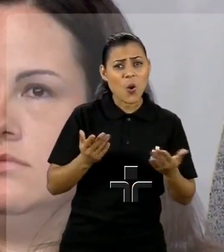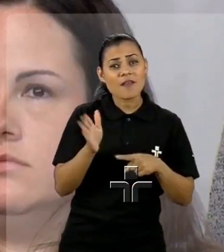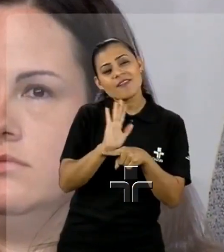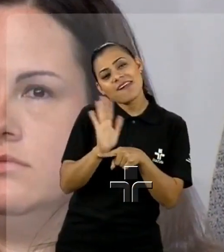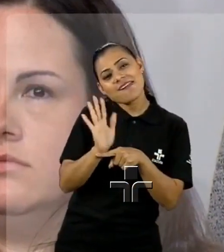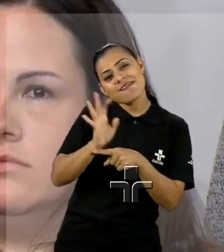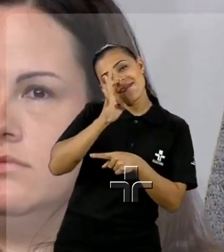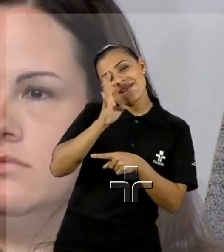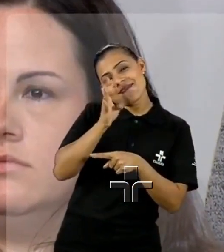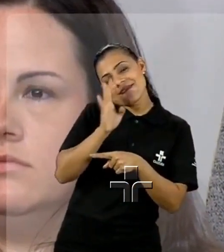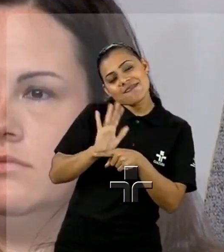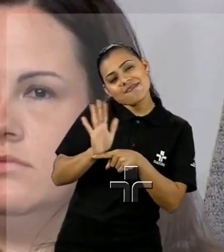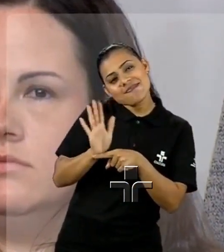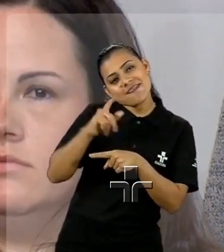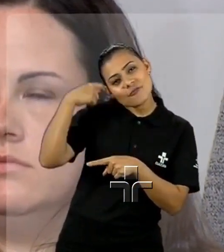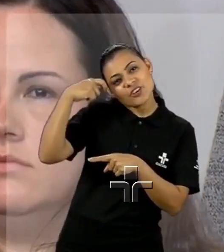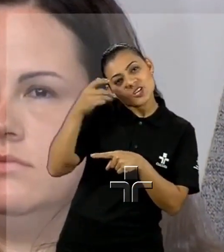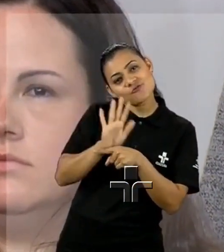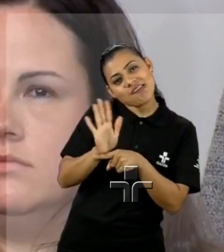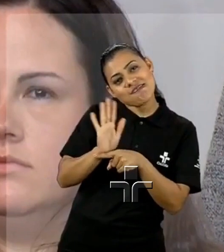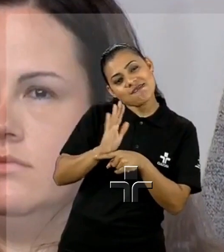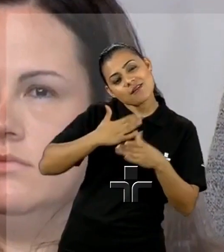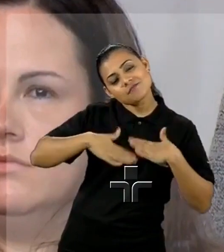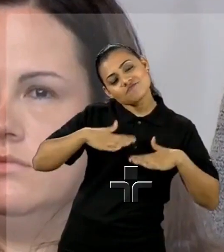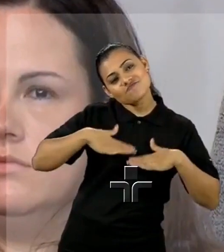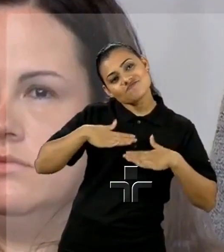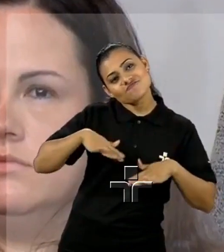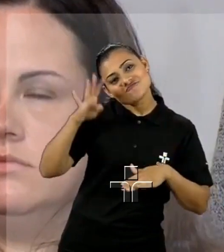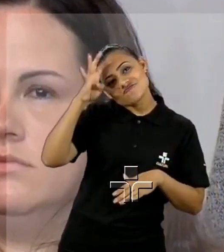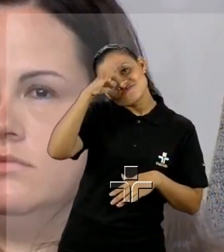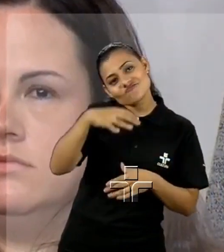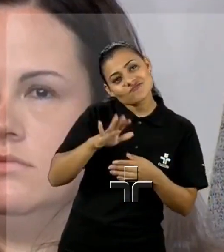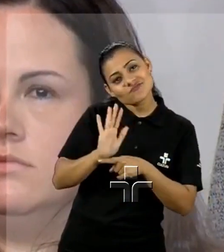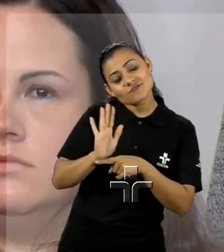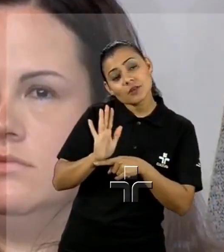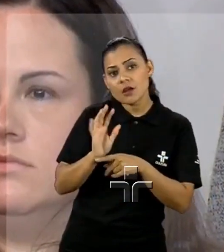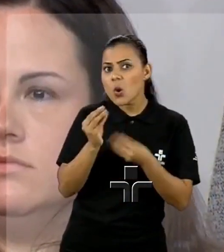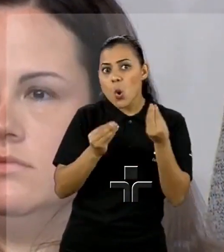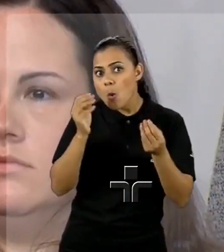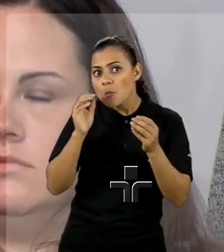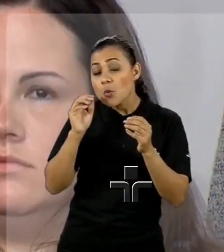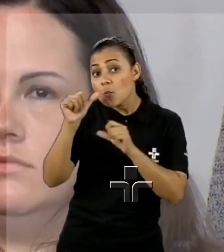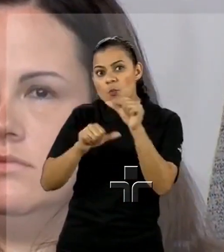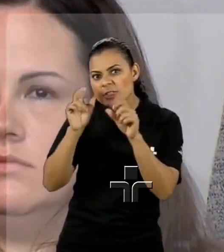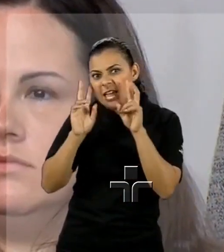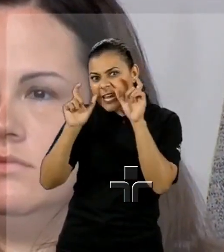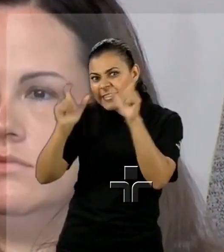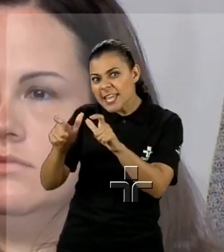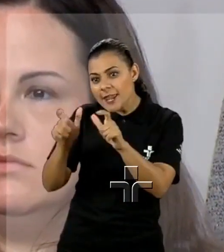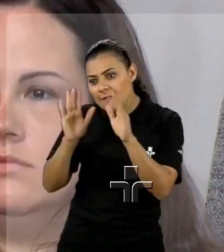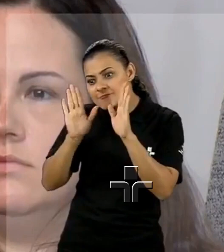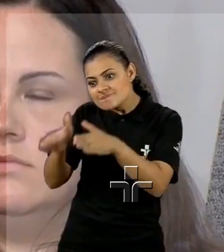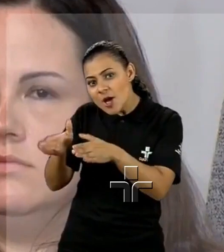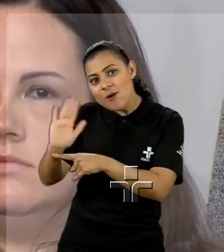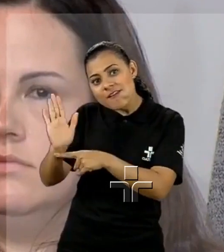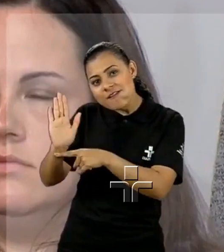filmes, vídeos, que é uma atividade de lazer mais tranquila, como é possível mudar esse interesse de lazer para a leitura, que é uma atividade